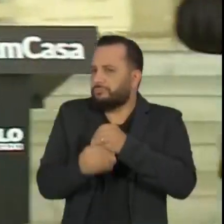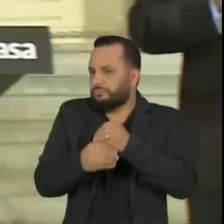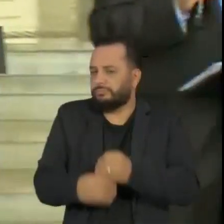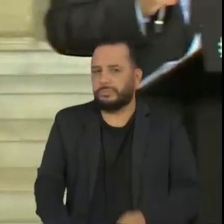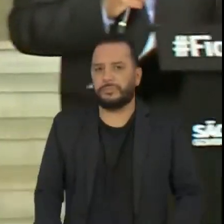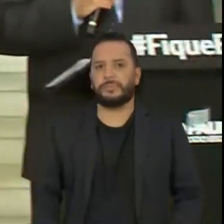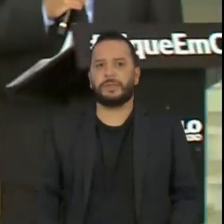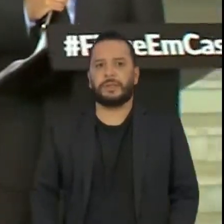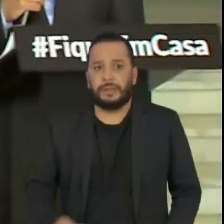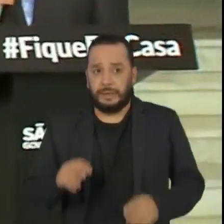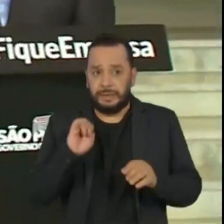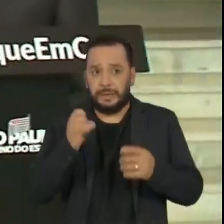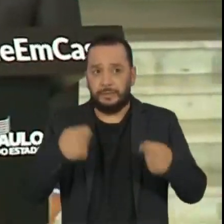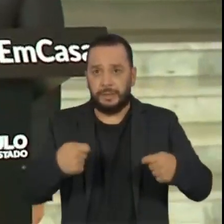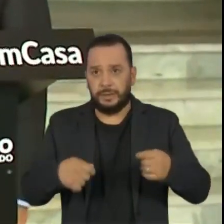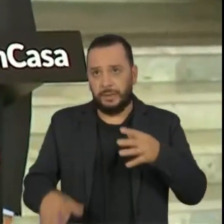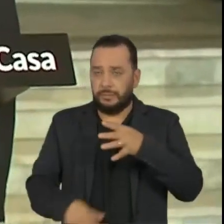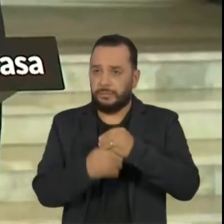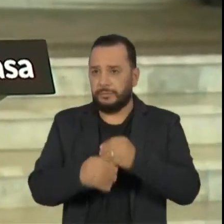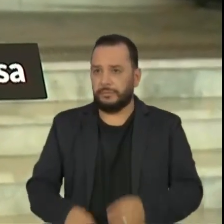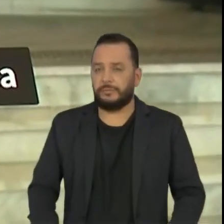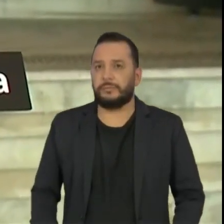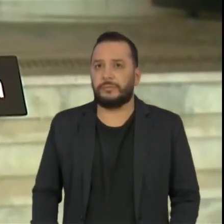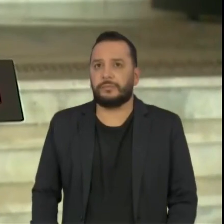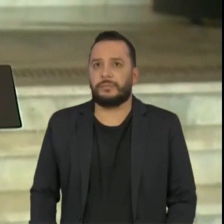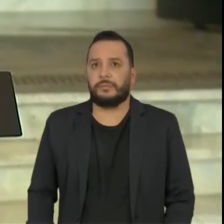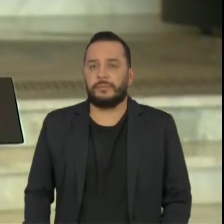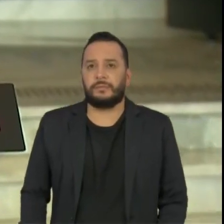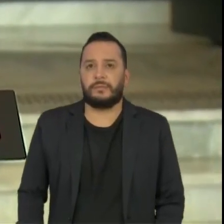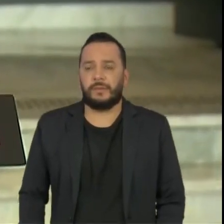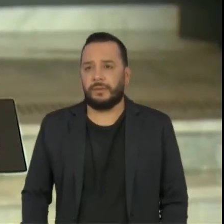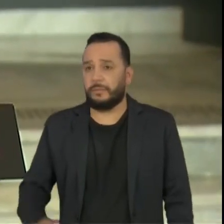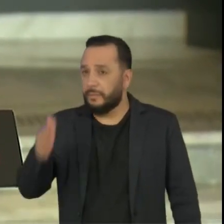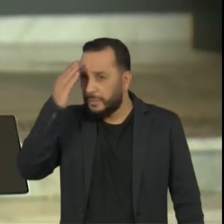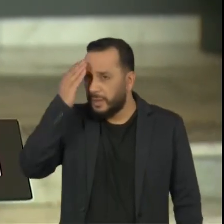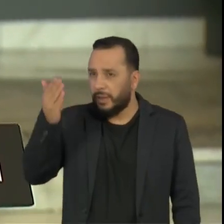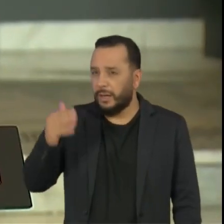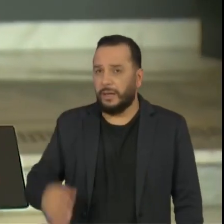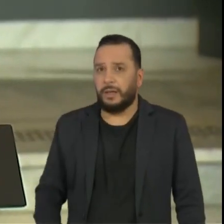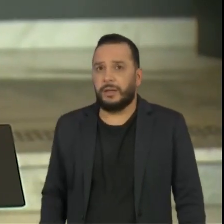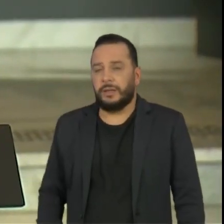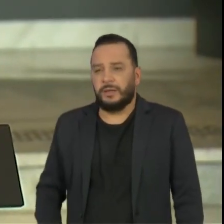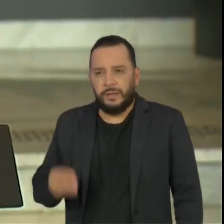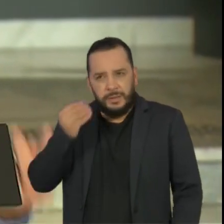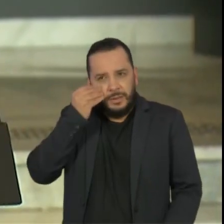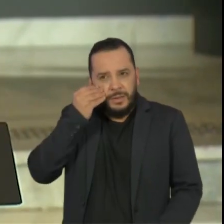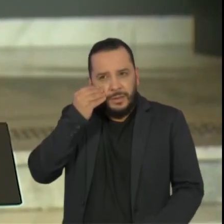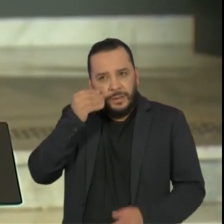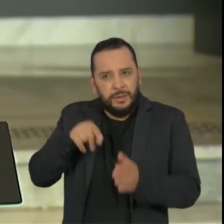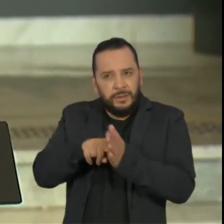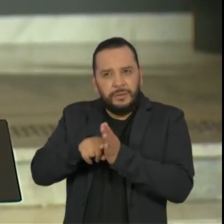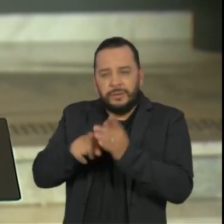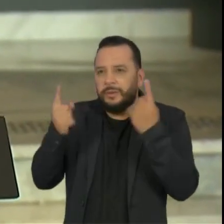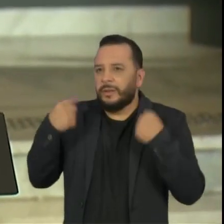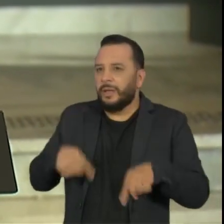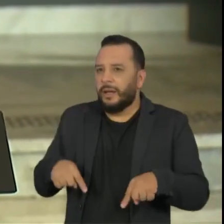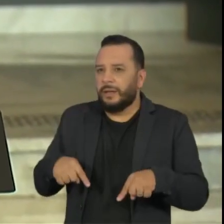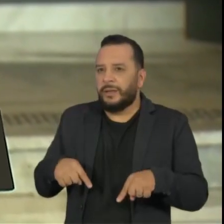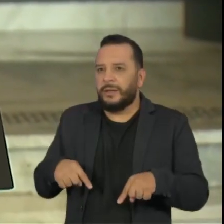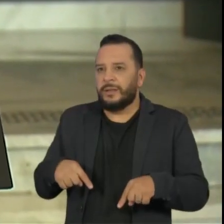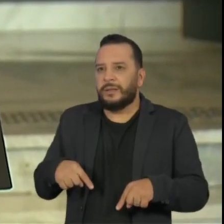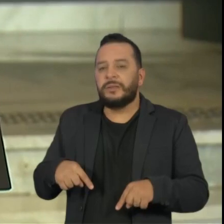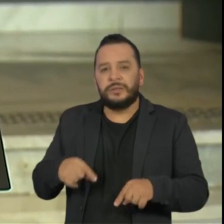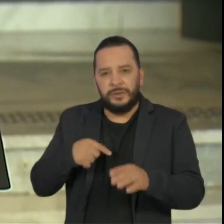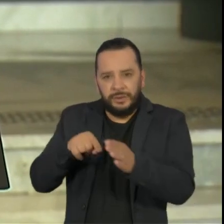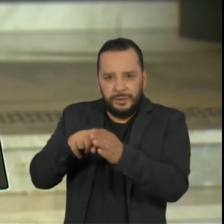se necessário for. Dr. Dimas. Bem, obrigado. Veja, o teste, como eu mencionei, que está sendo feito em massa,